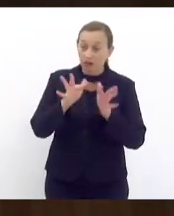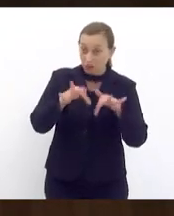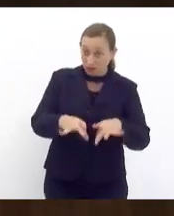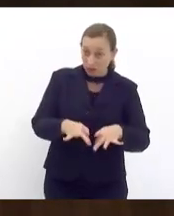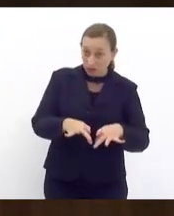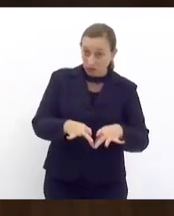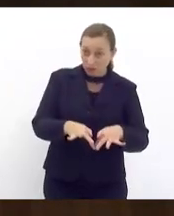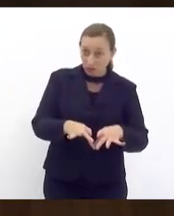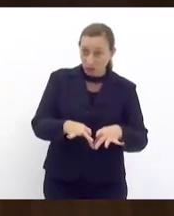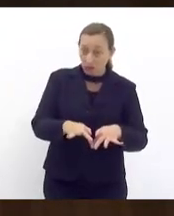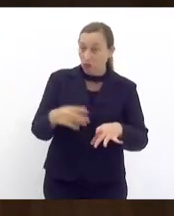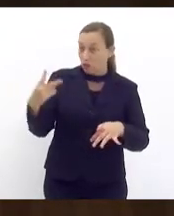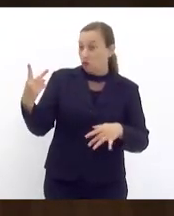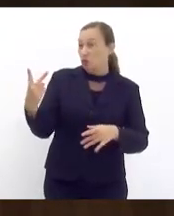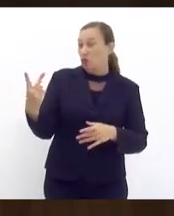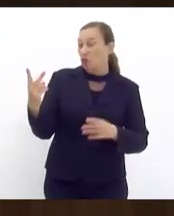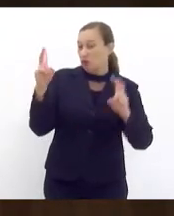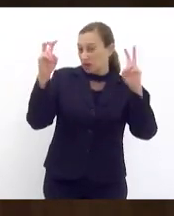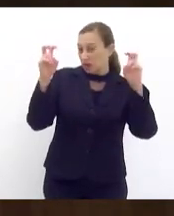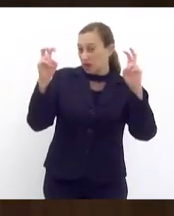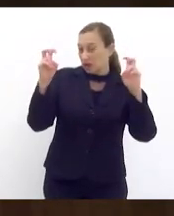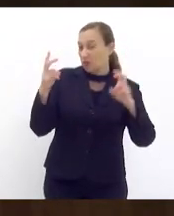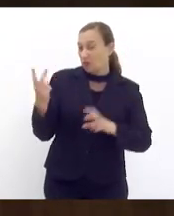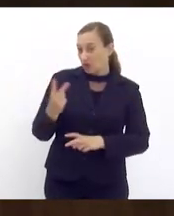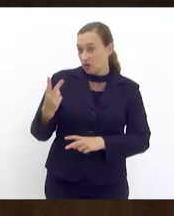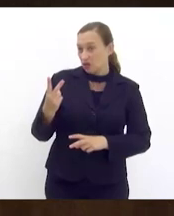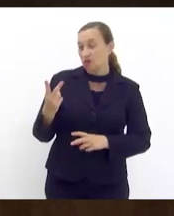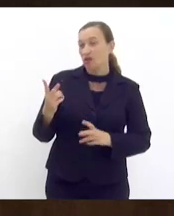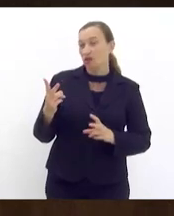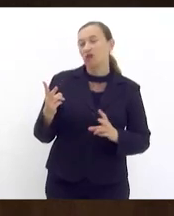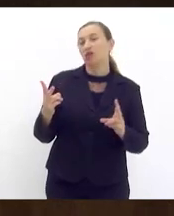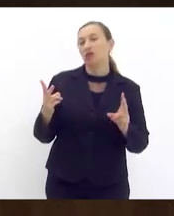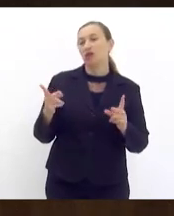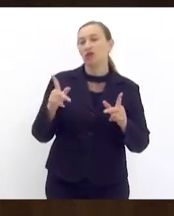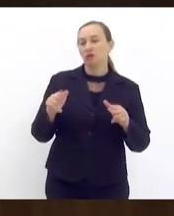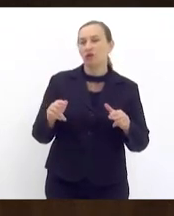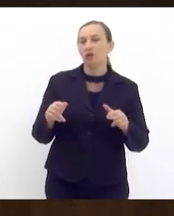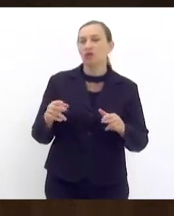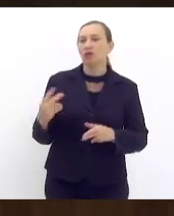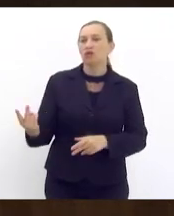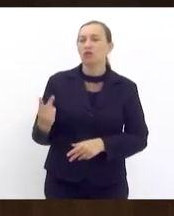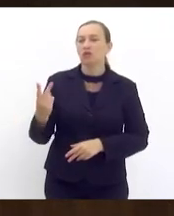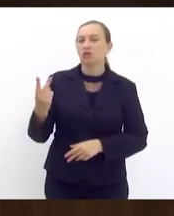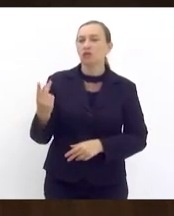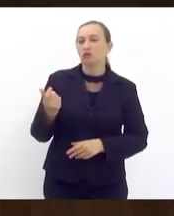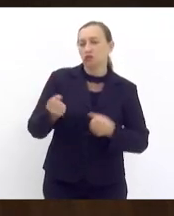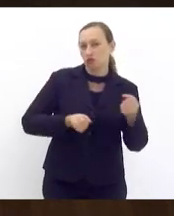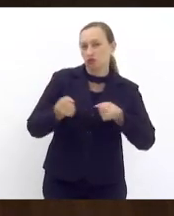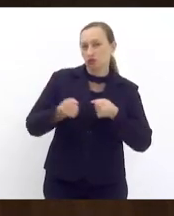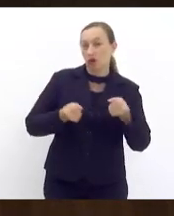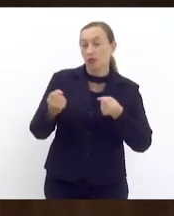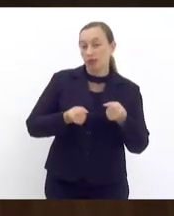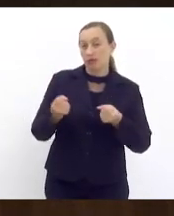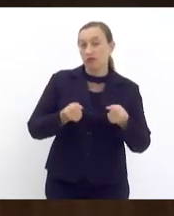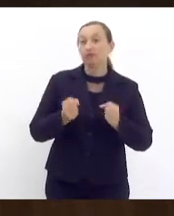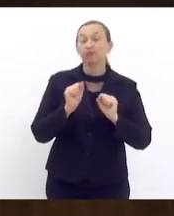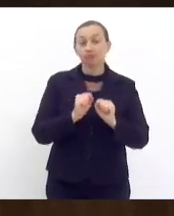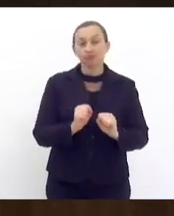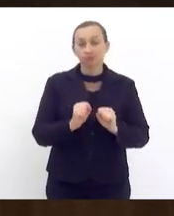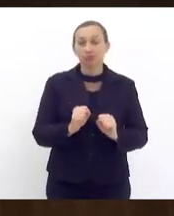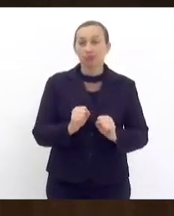tem uma simétrico fala sobre os valores dos carros que você pode